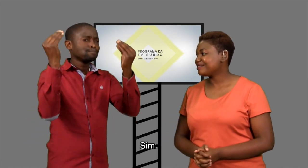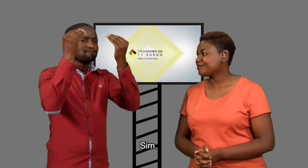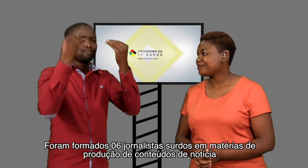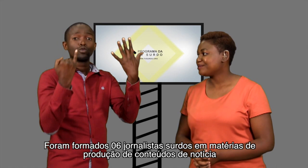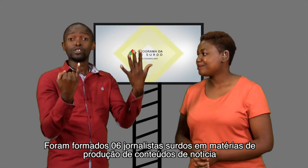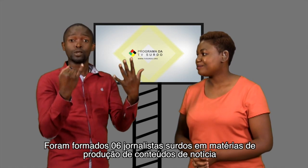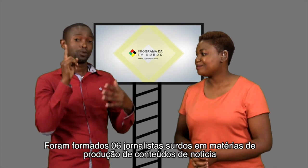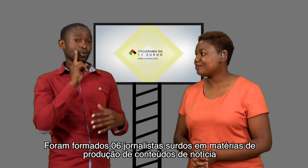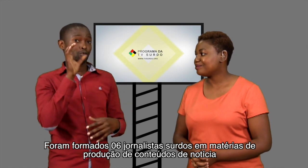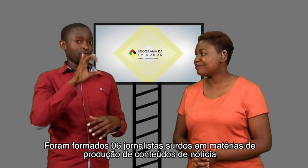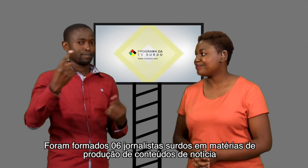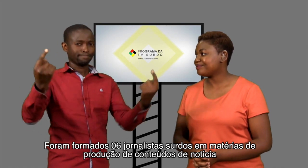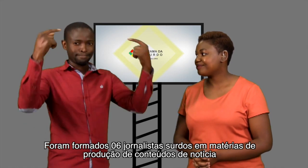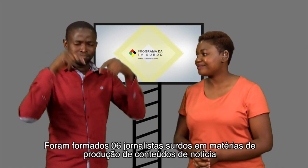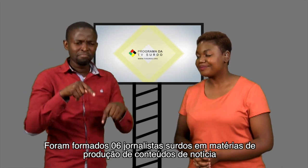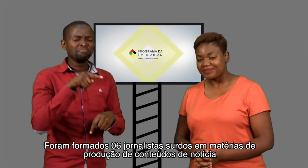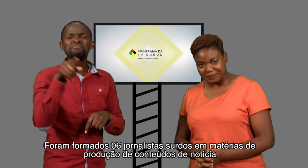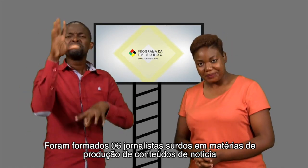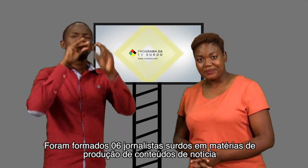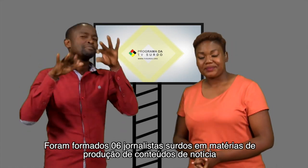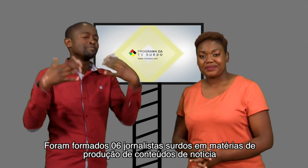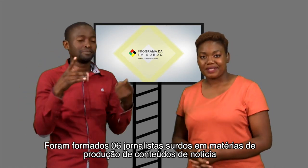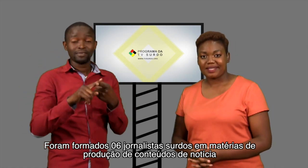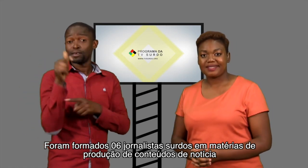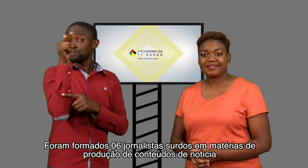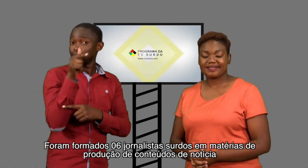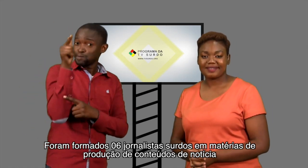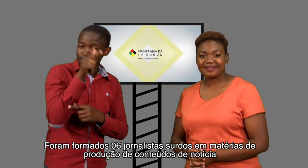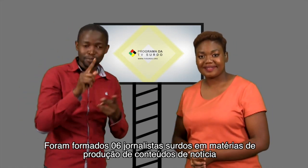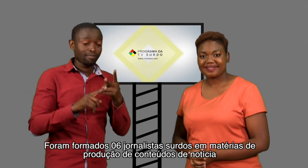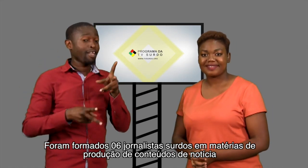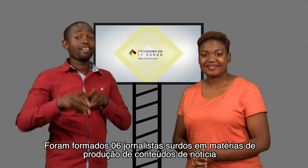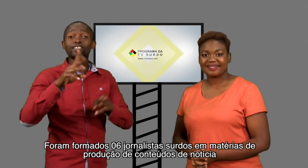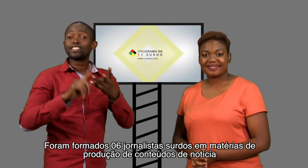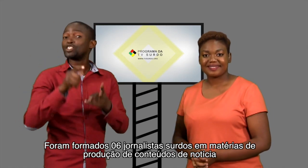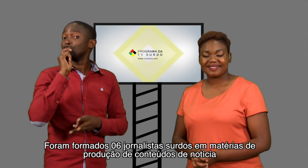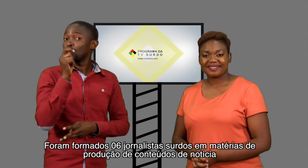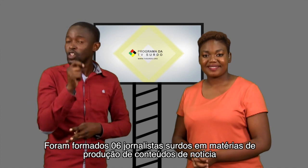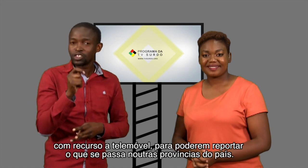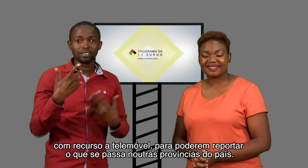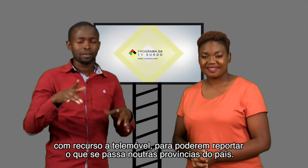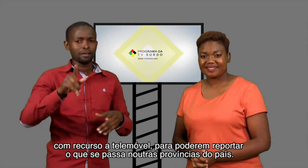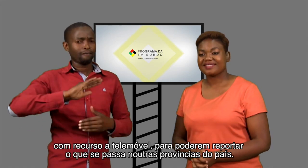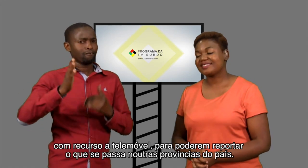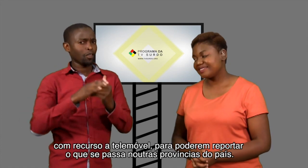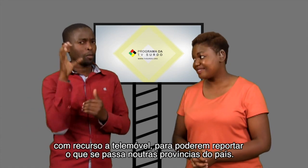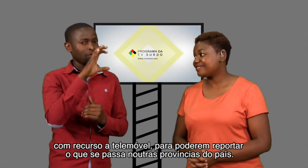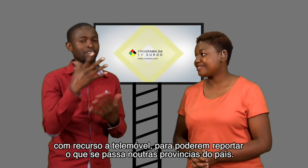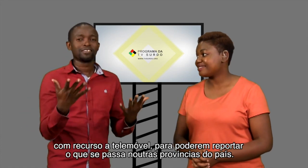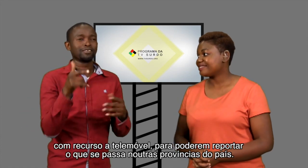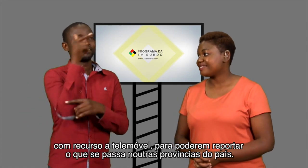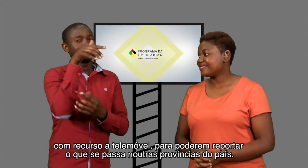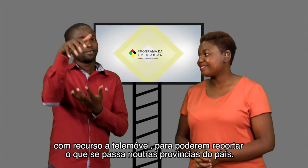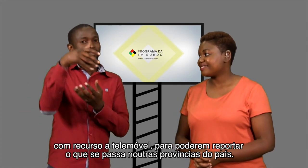Sim, foram formados 6 jornalistas surdos em matérias de produção de conteúdo de notícias com recurso a